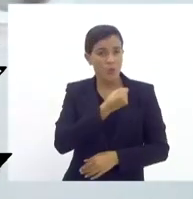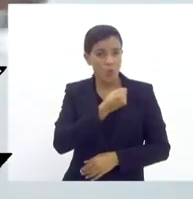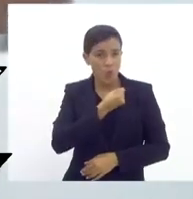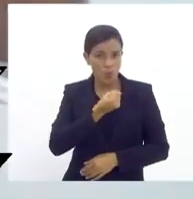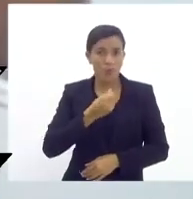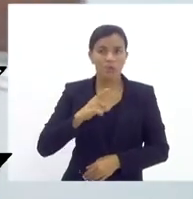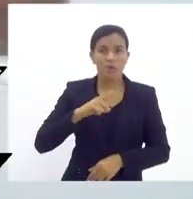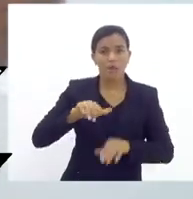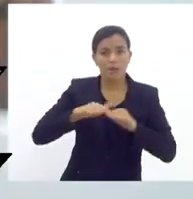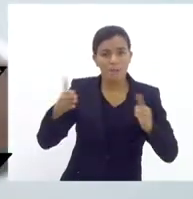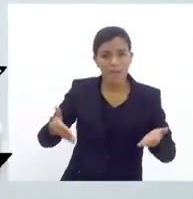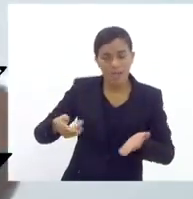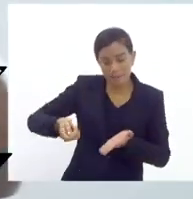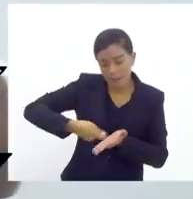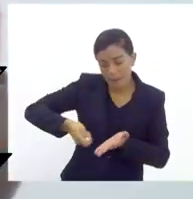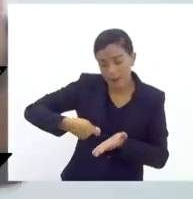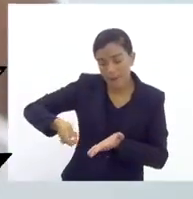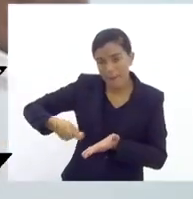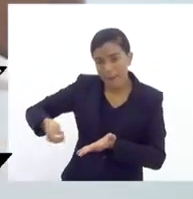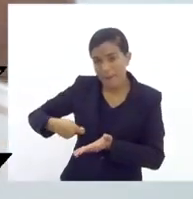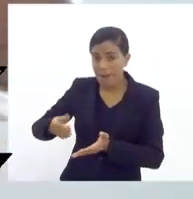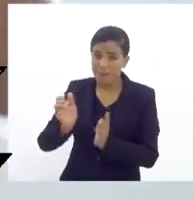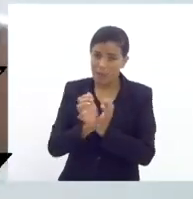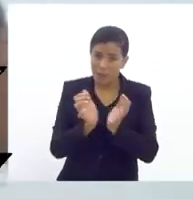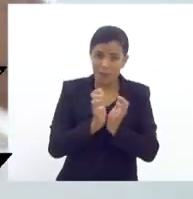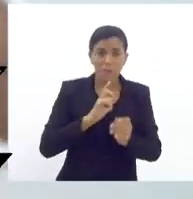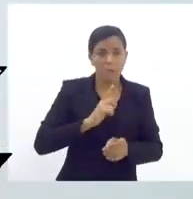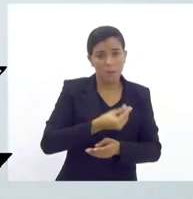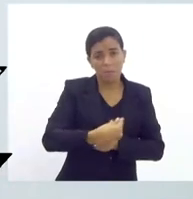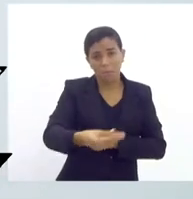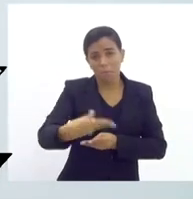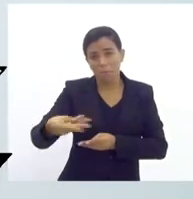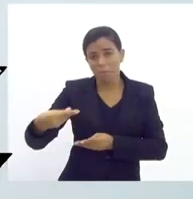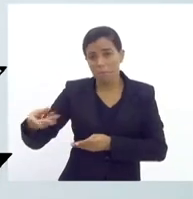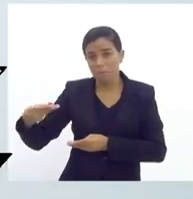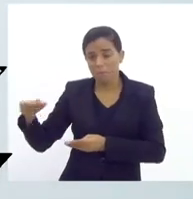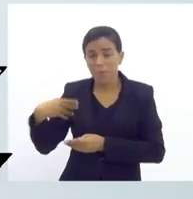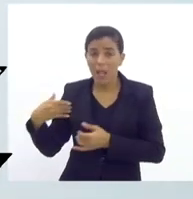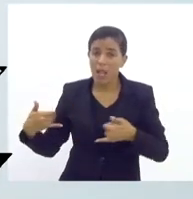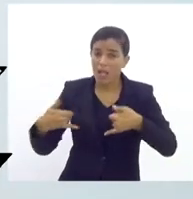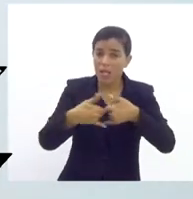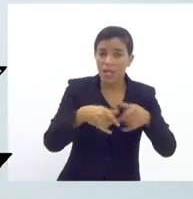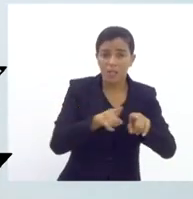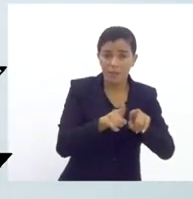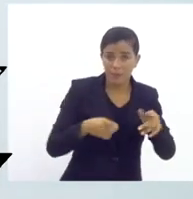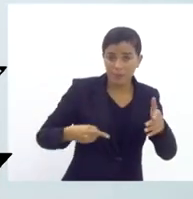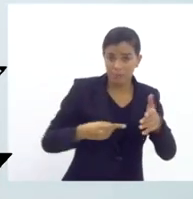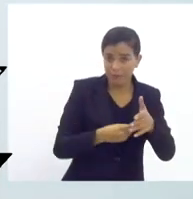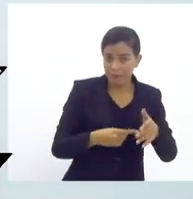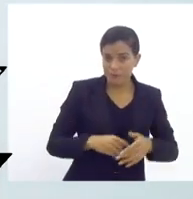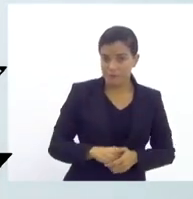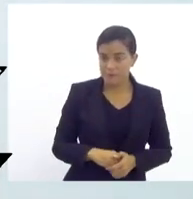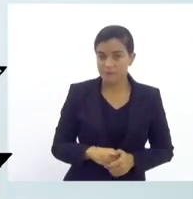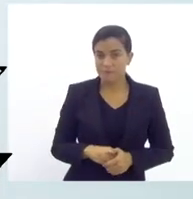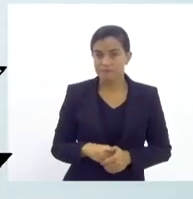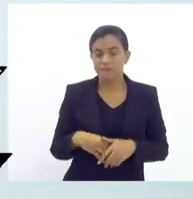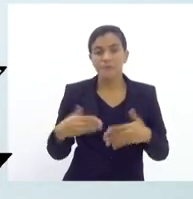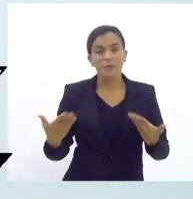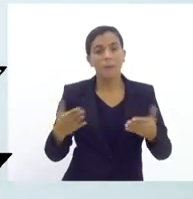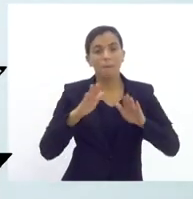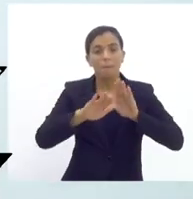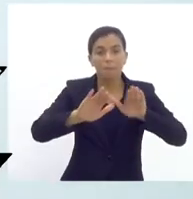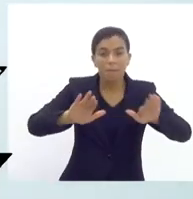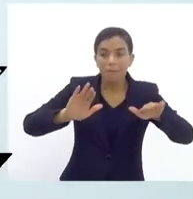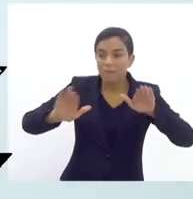lá na mesa e e a minha equipe vai estar passando se vocês quiserem elas estarem ligando e denunciando então assim galera